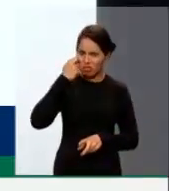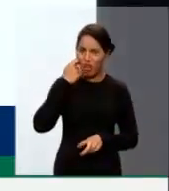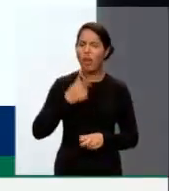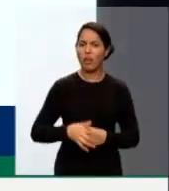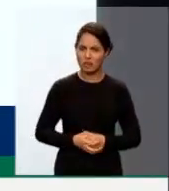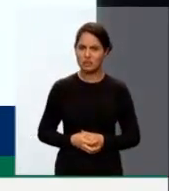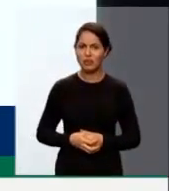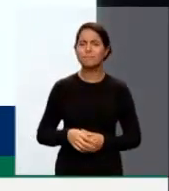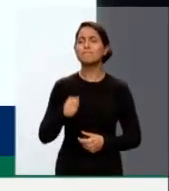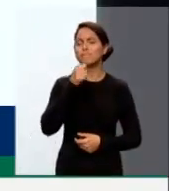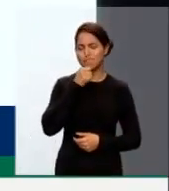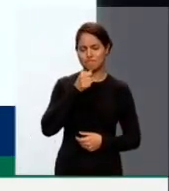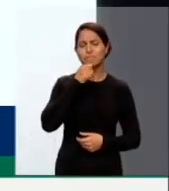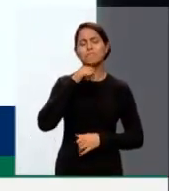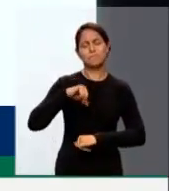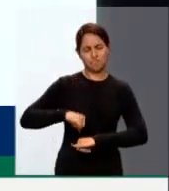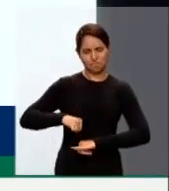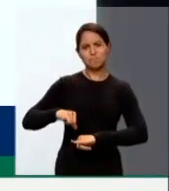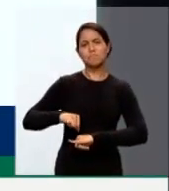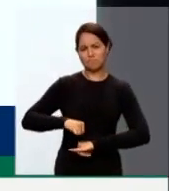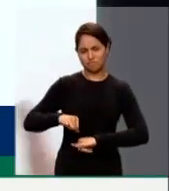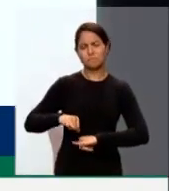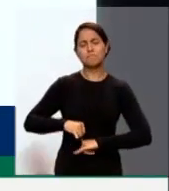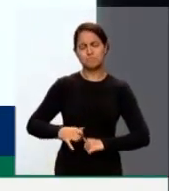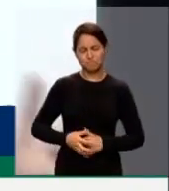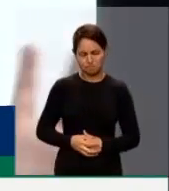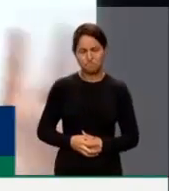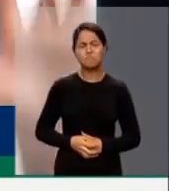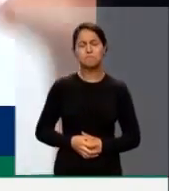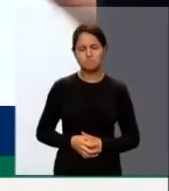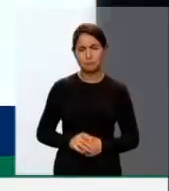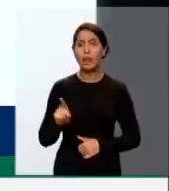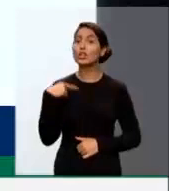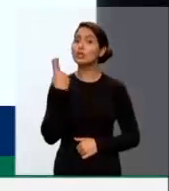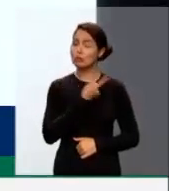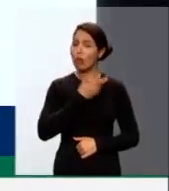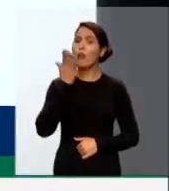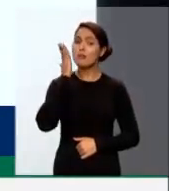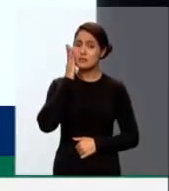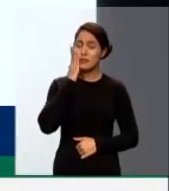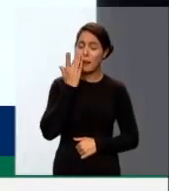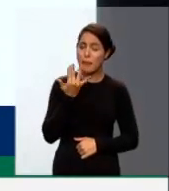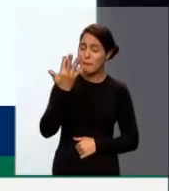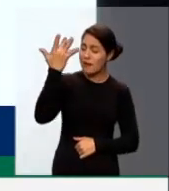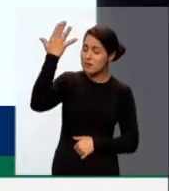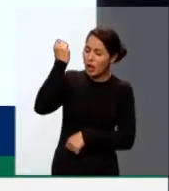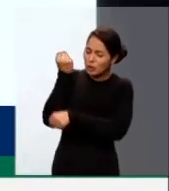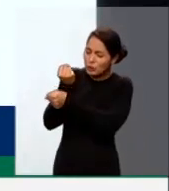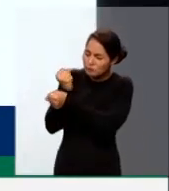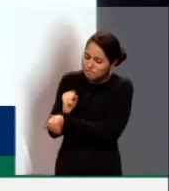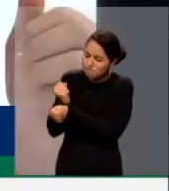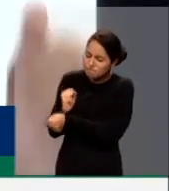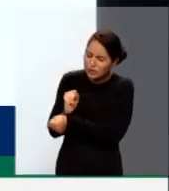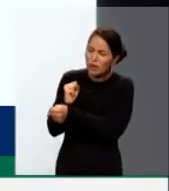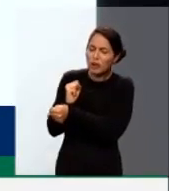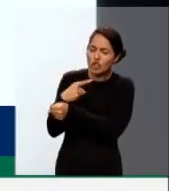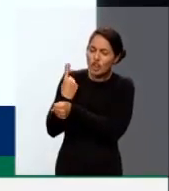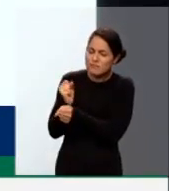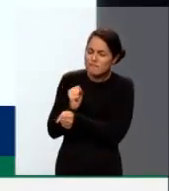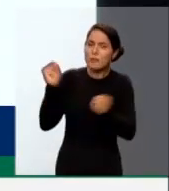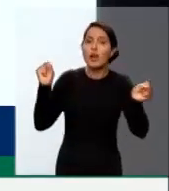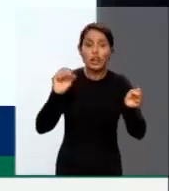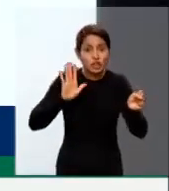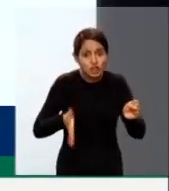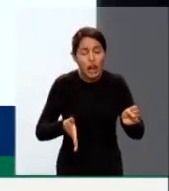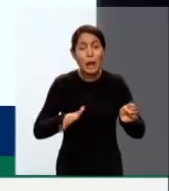ainda é trágico, mesmo a gente deixando os tempos de escravidão no passado. A gente ainda é